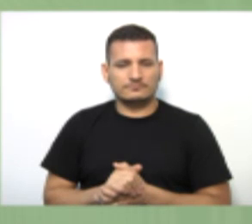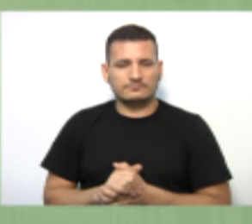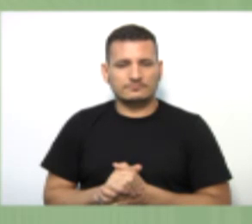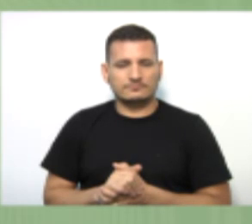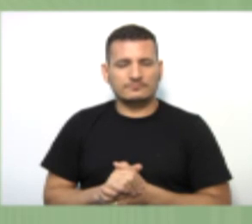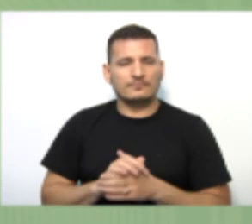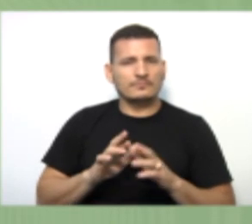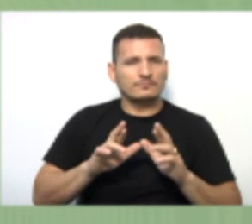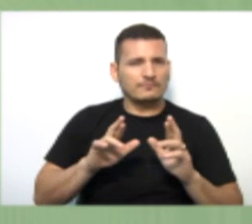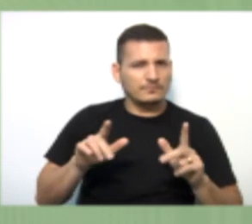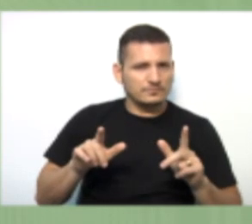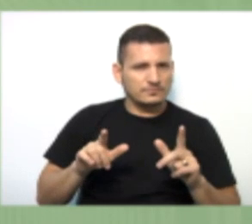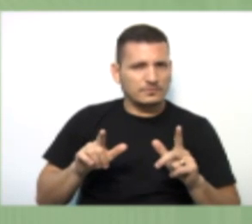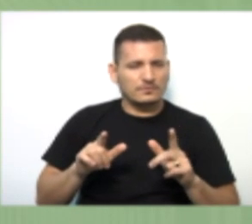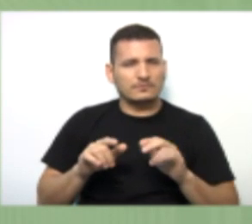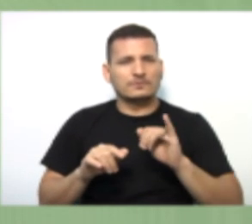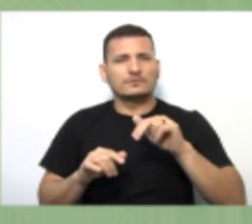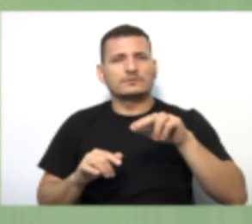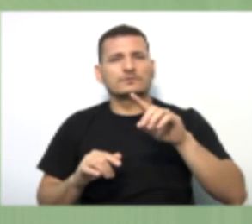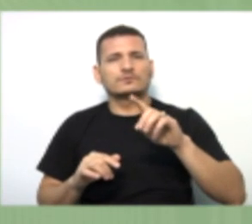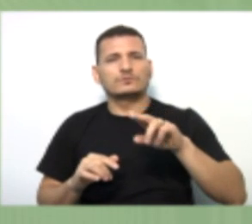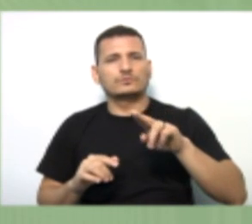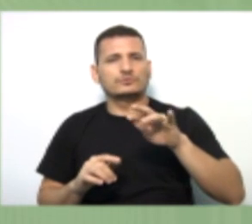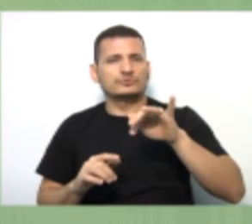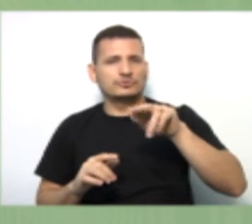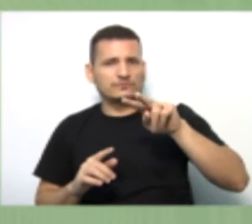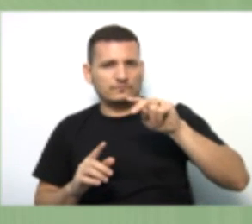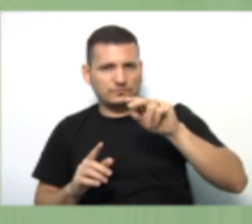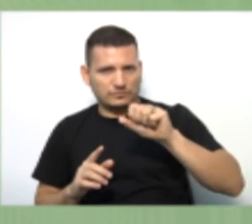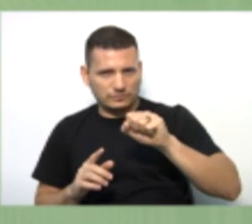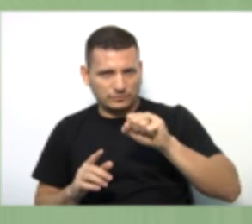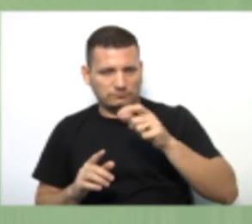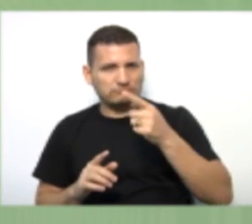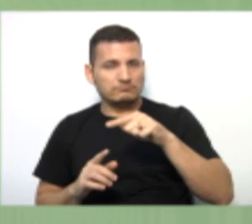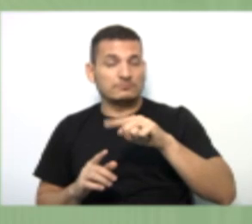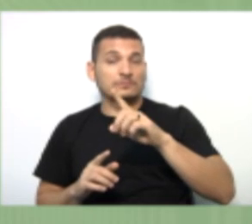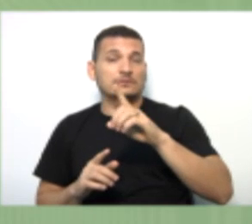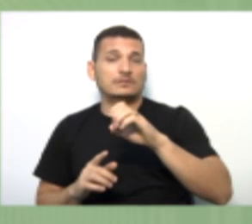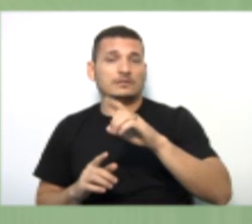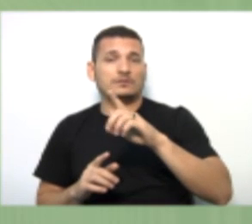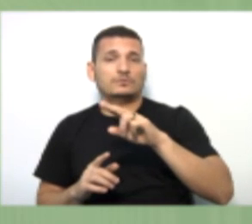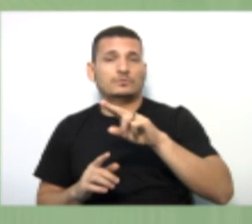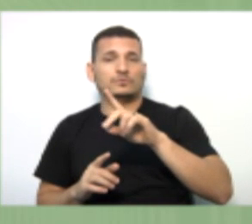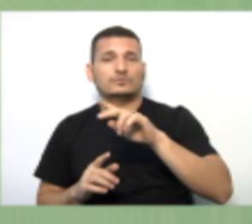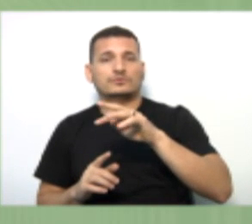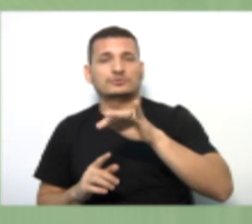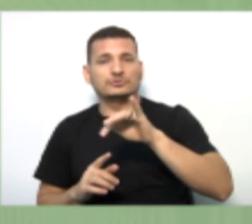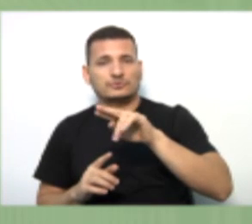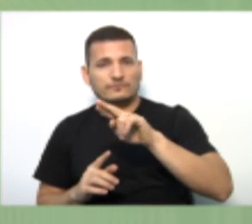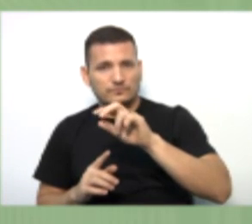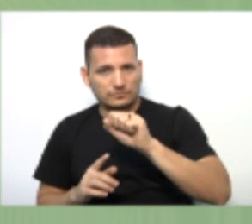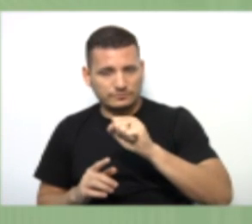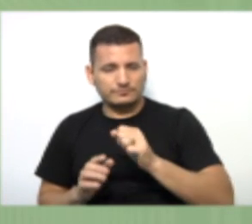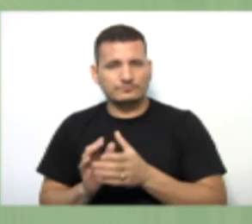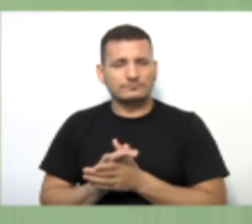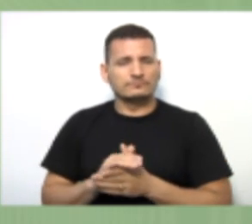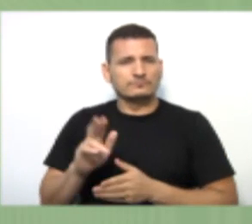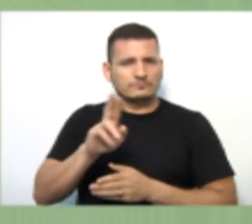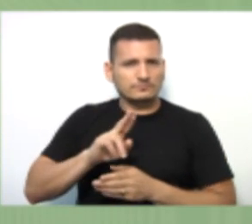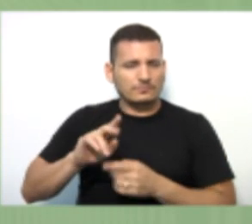argumentos indutivos de argumentos dedutivos, beleza? Utilizar lógica no desenvolvimento de